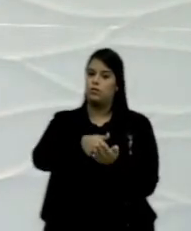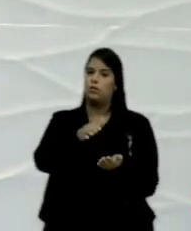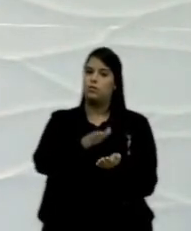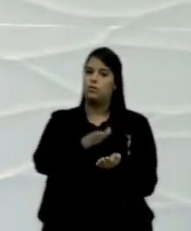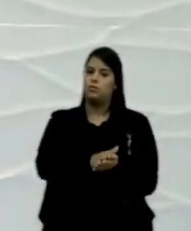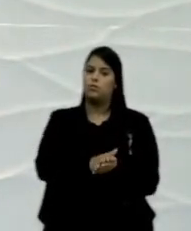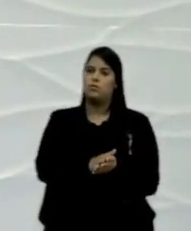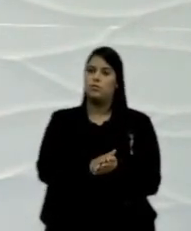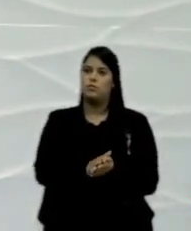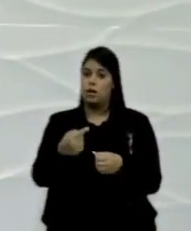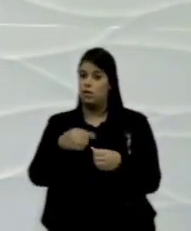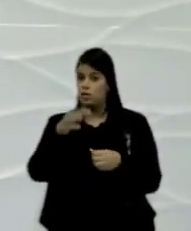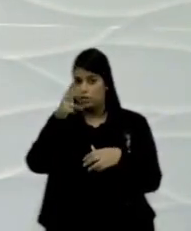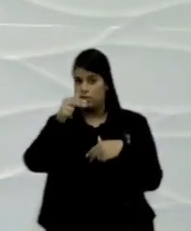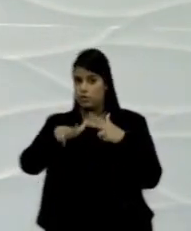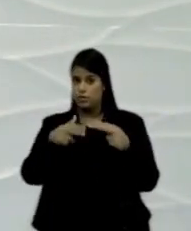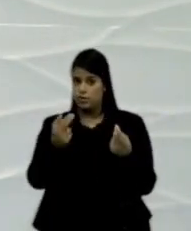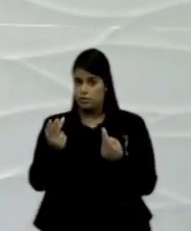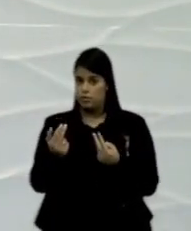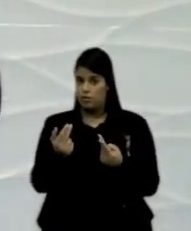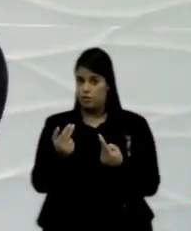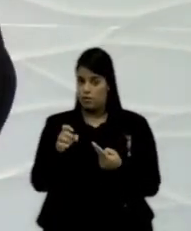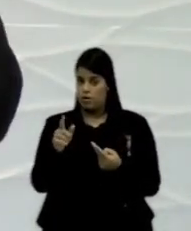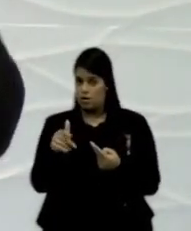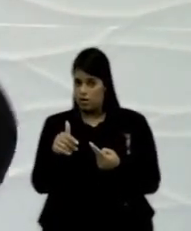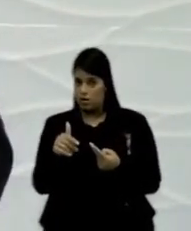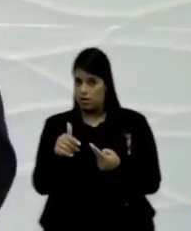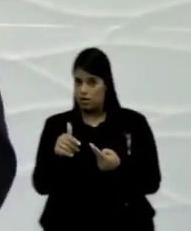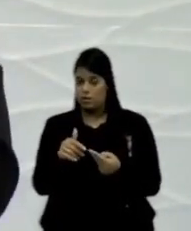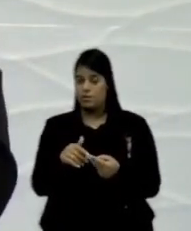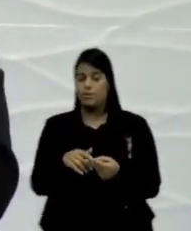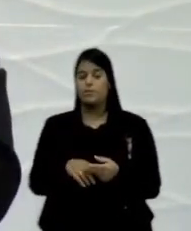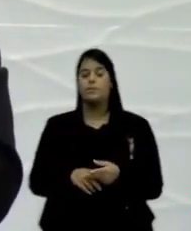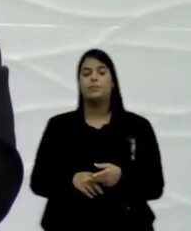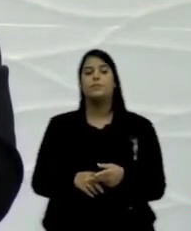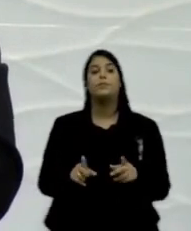vai ser a mesma situação. Outra coisa,